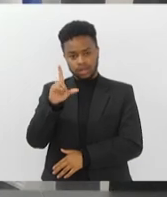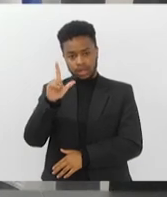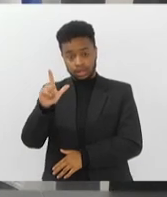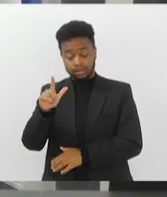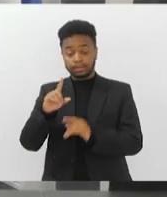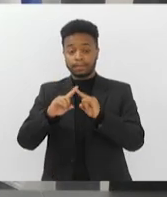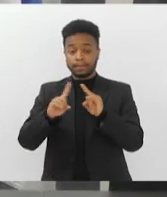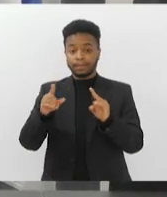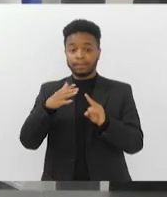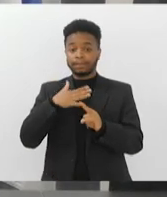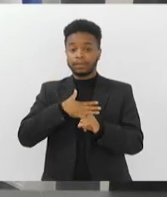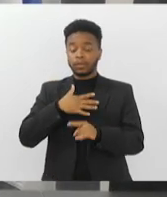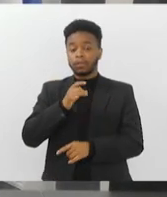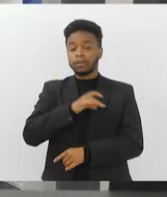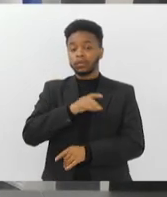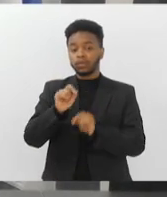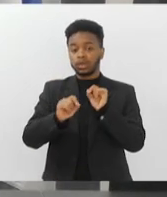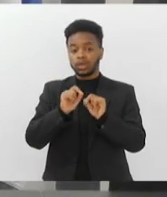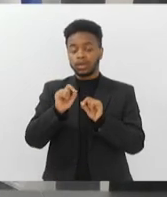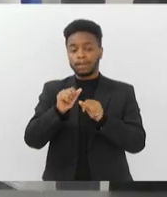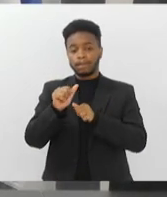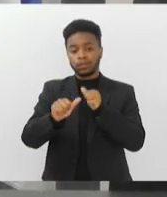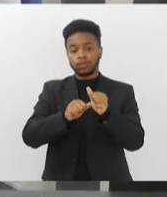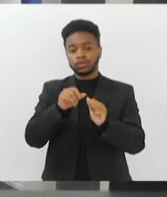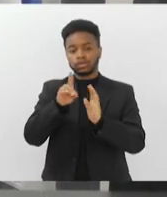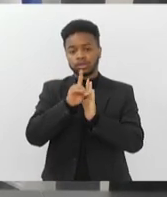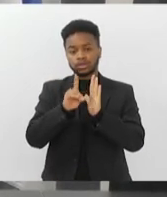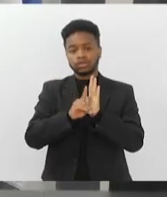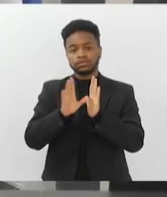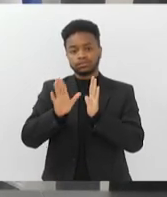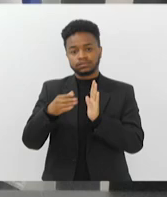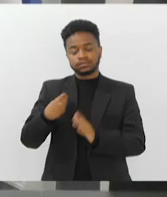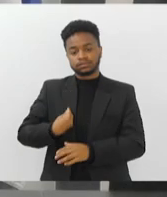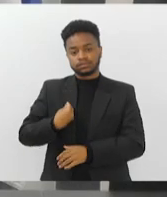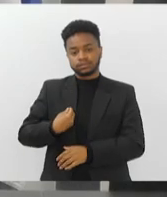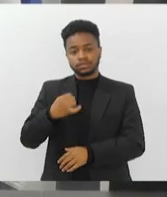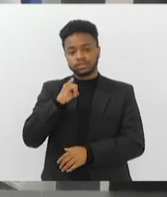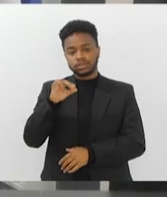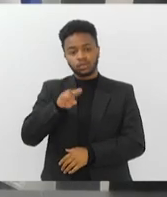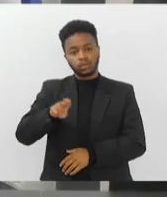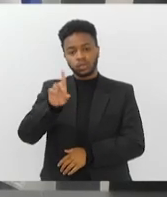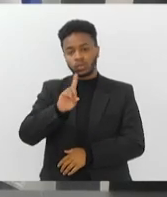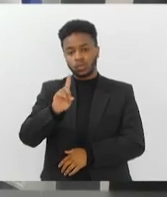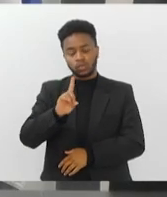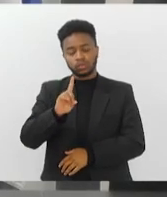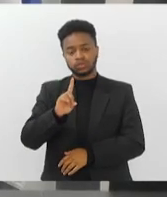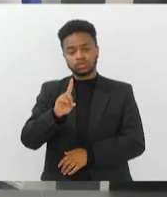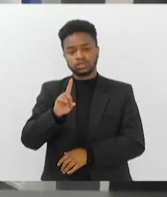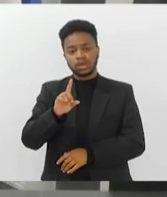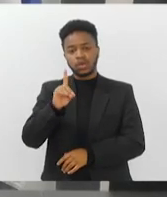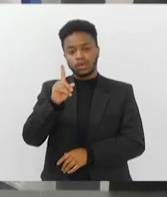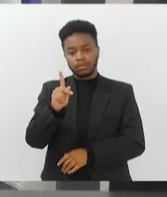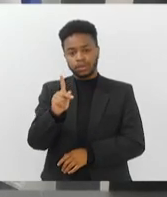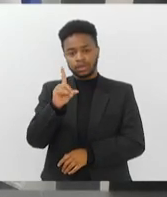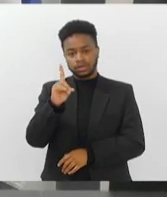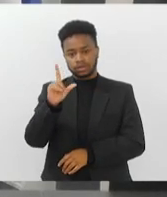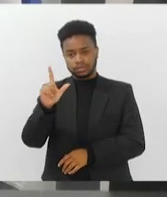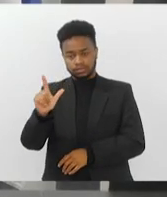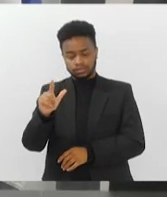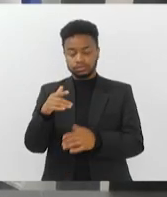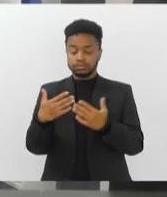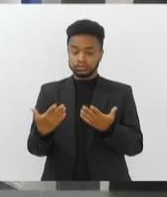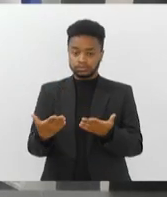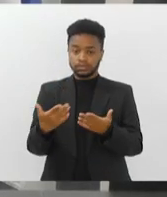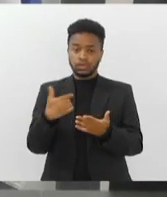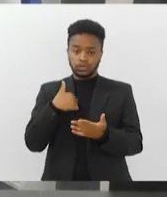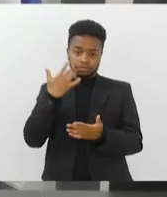uma revogação ou alteração de decreto vigente sem ser na via regimental correta, que seria um PDL. Muito embora